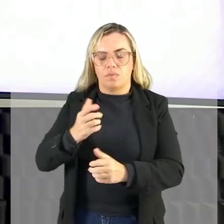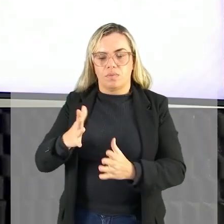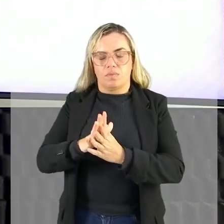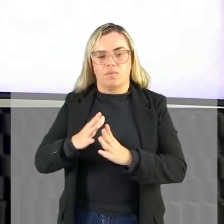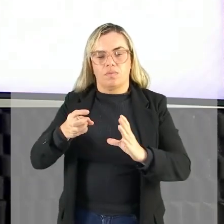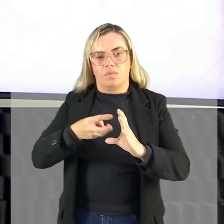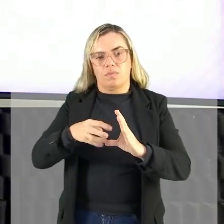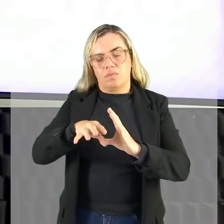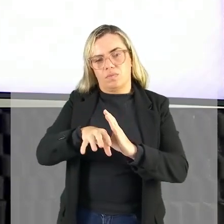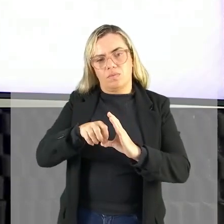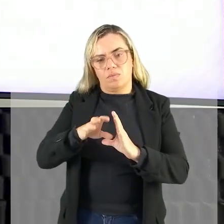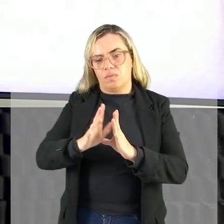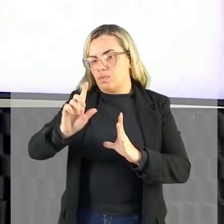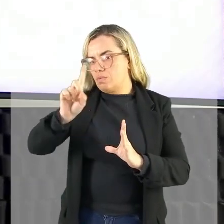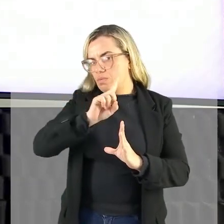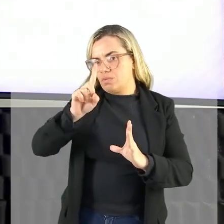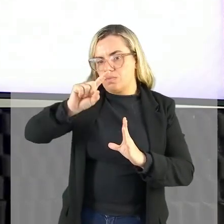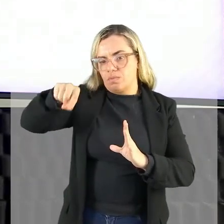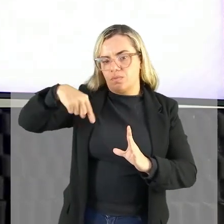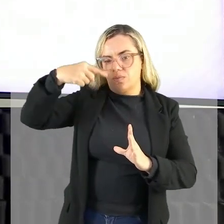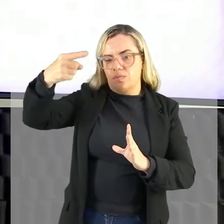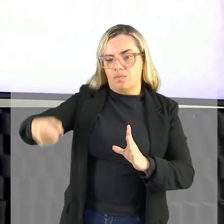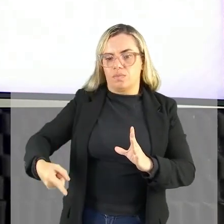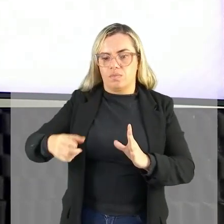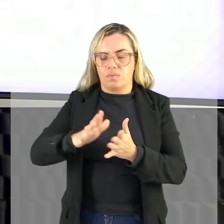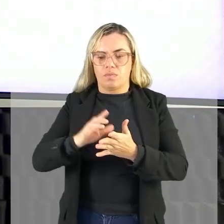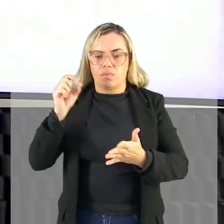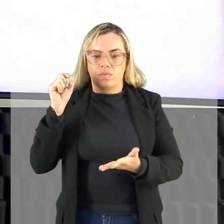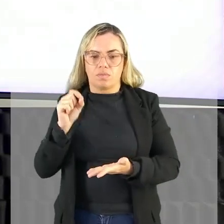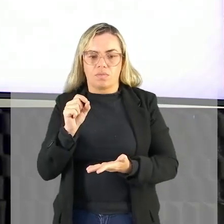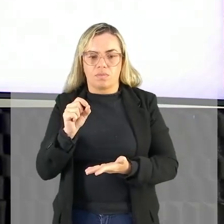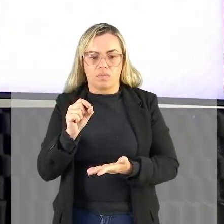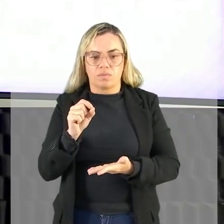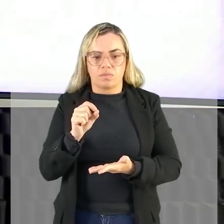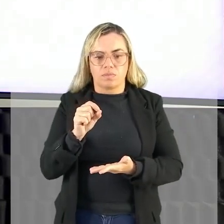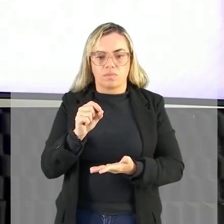o ATP está depois, né? Está depois da